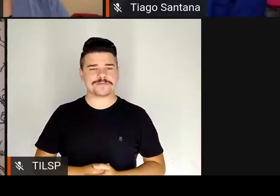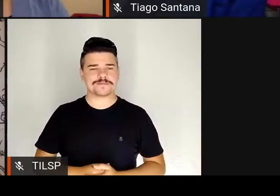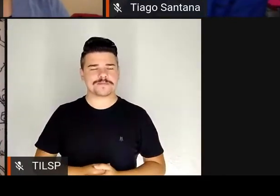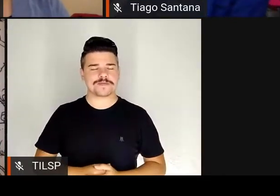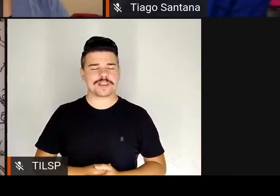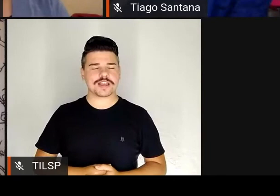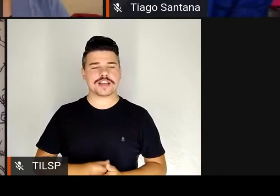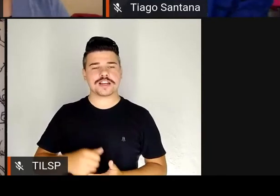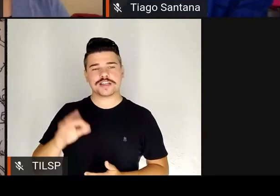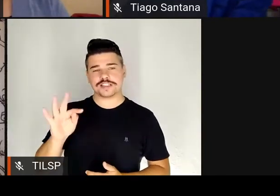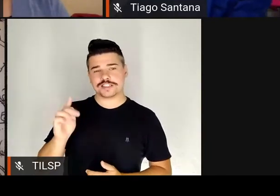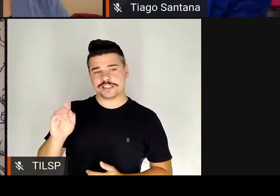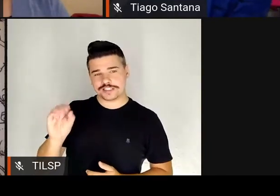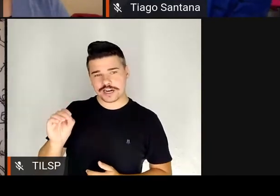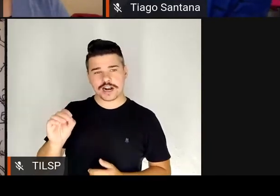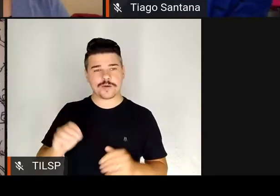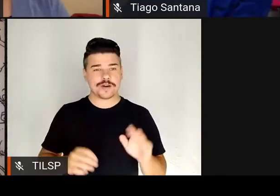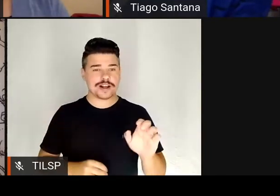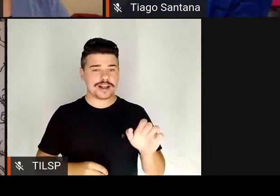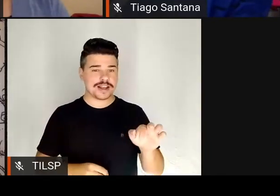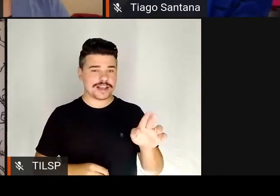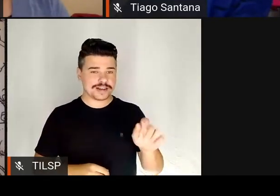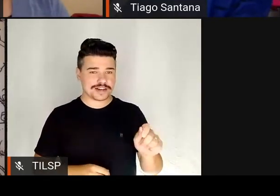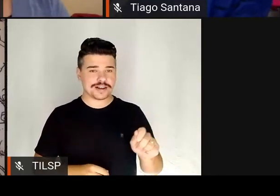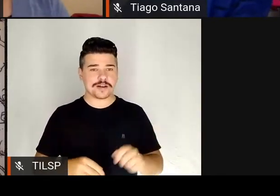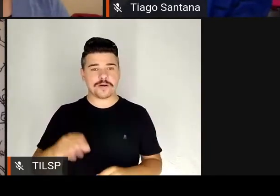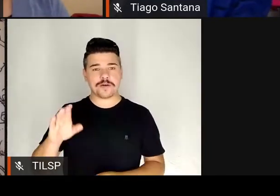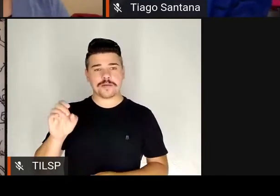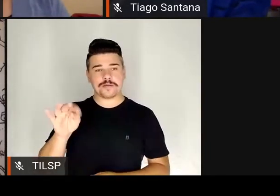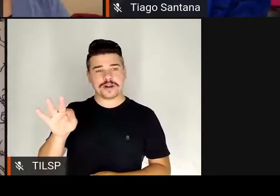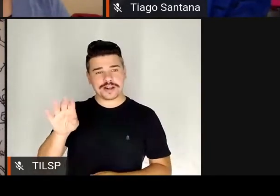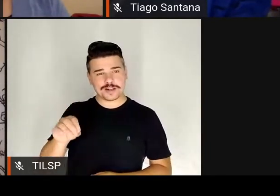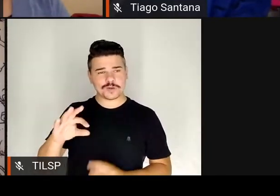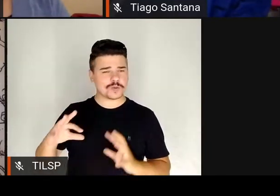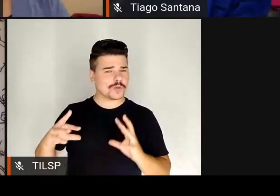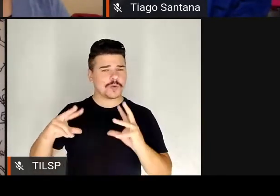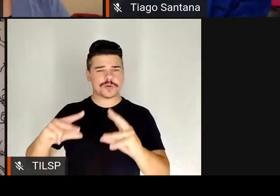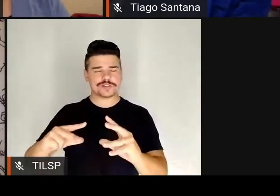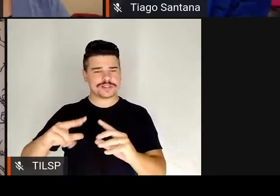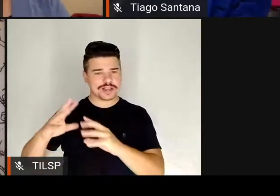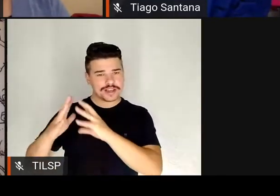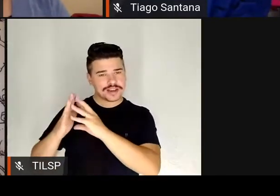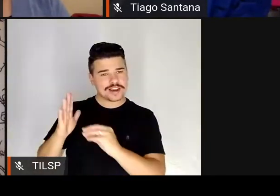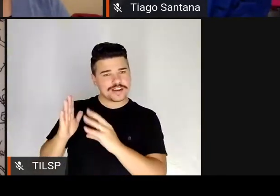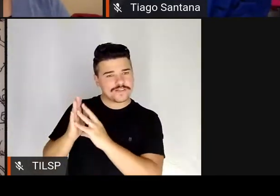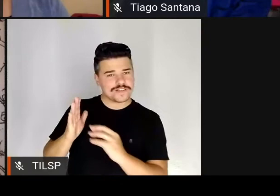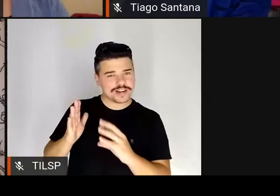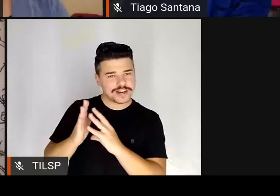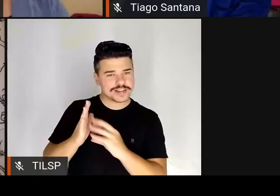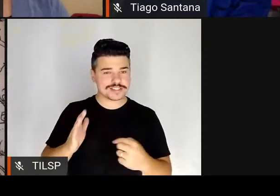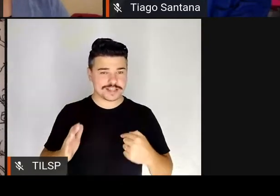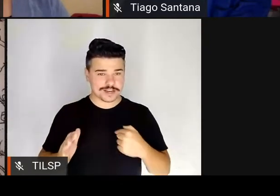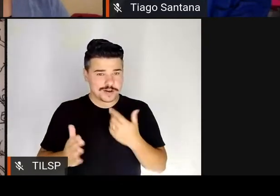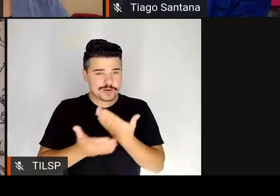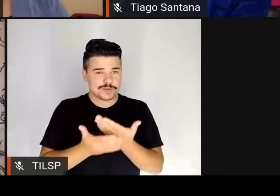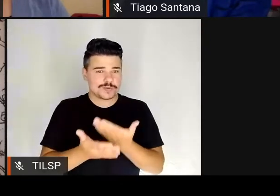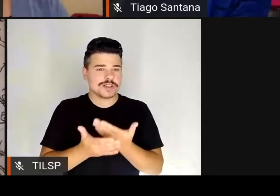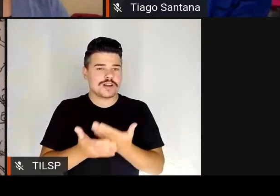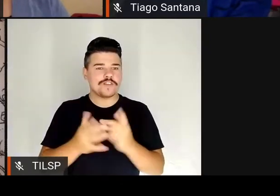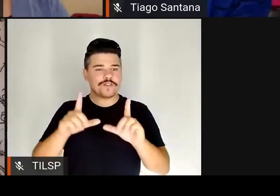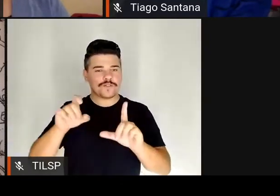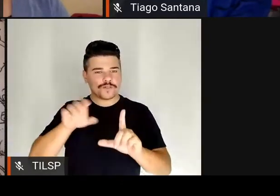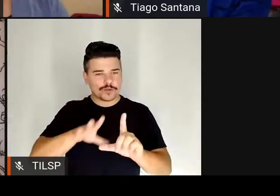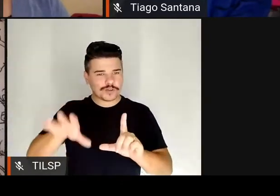Thiago, assim, a Érica, sempre foram referências, assim, quando eu comecei a estudar fotografia, eu vi o livro deles, assim, e